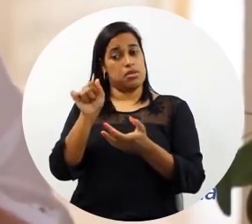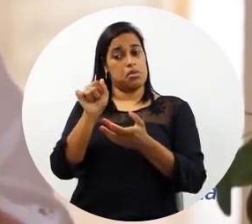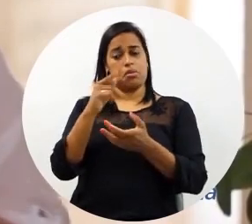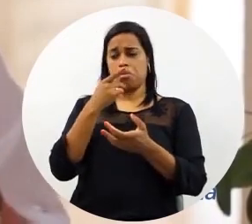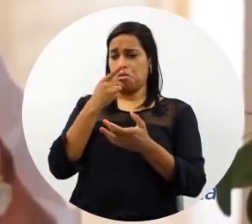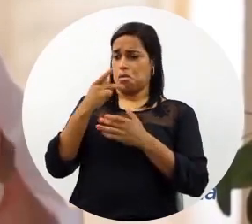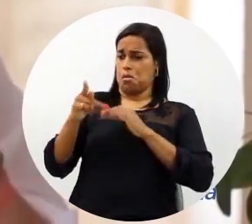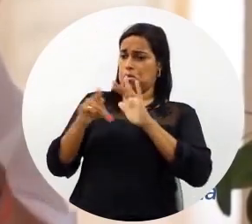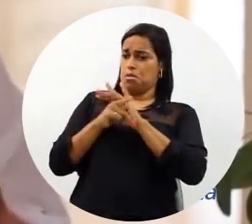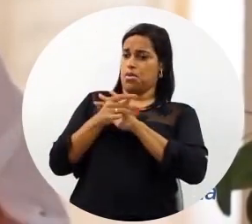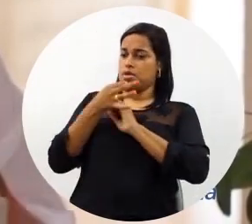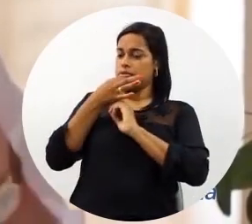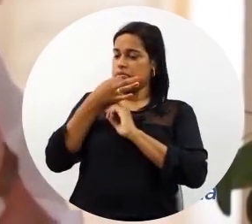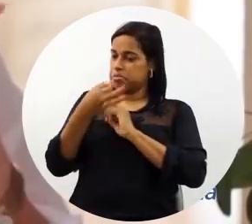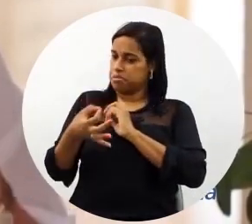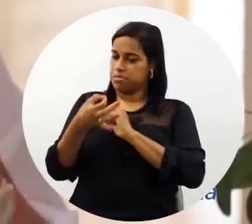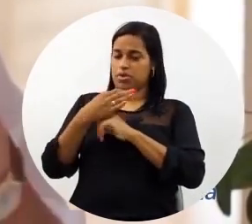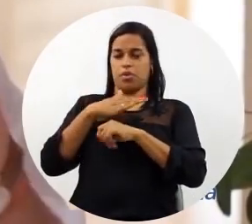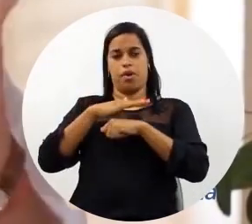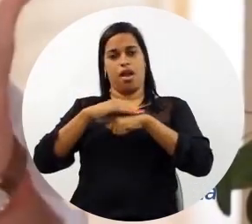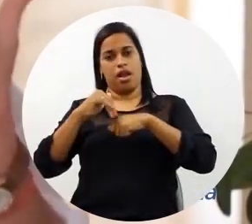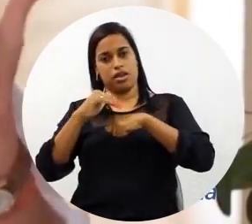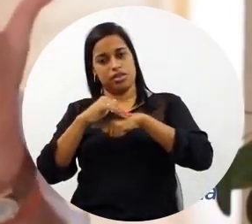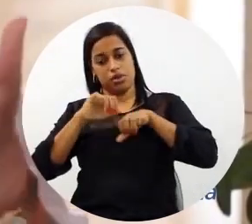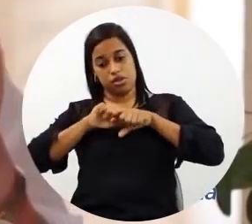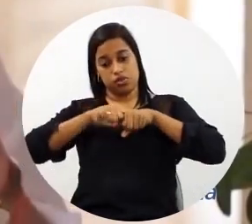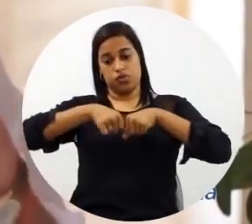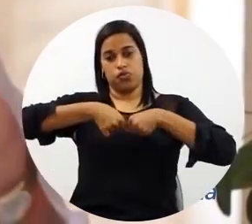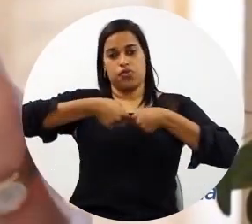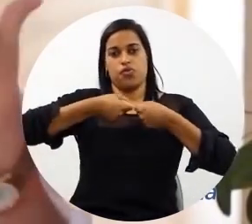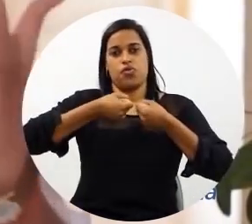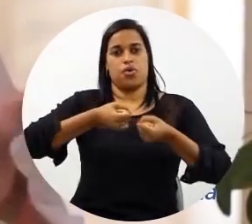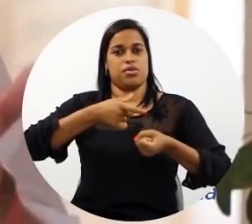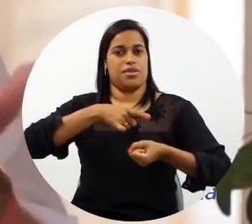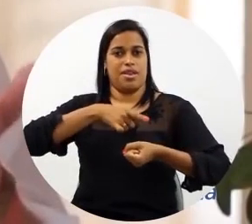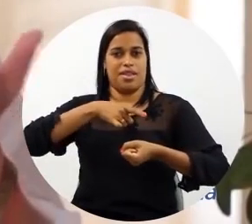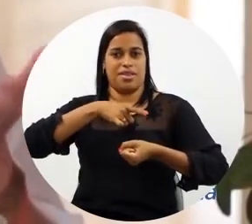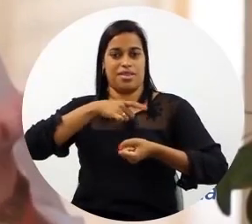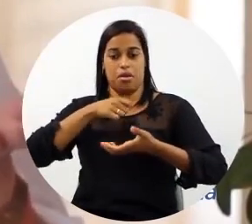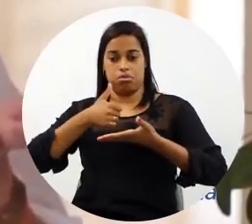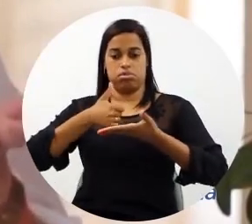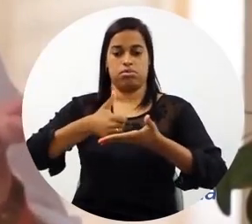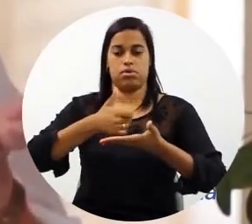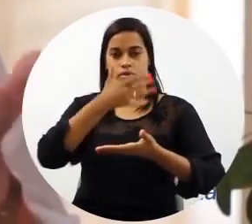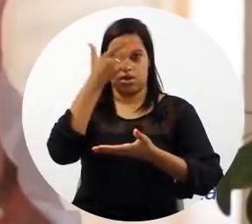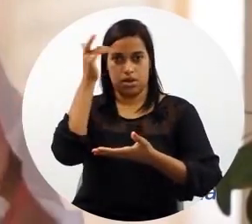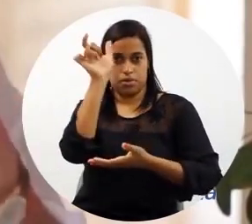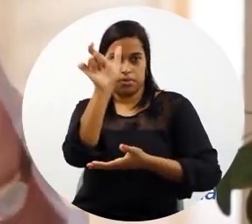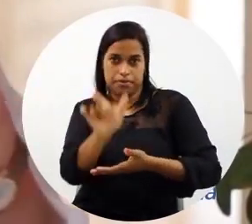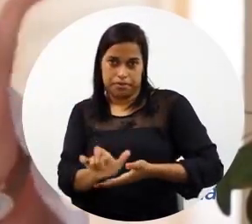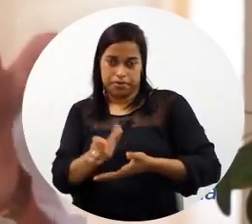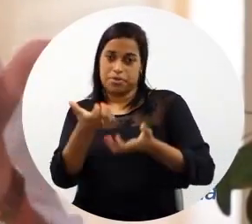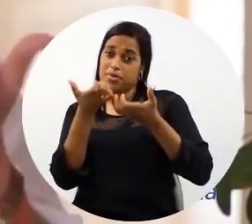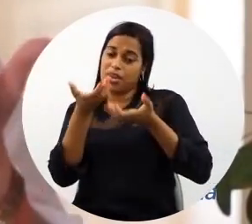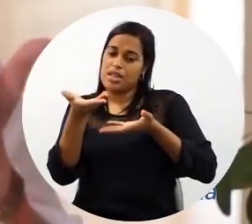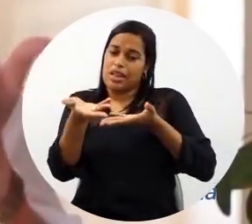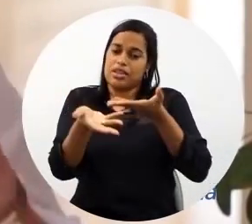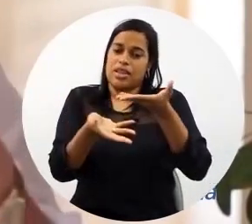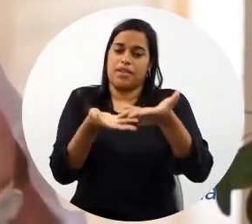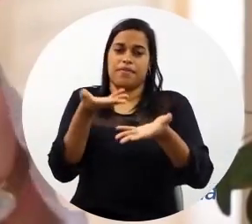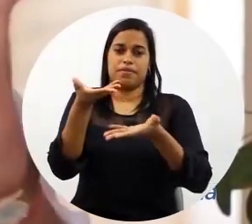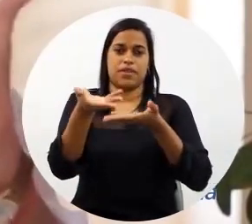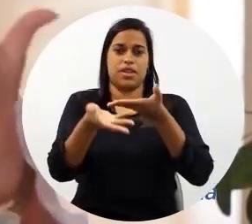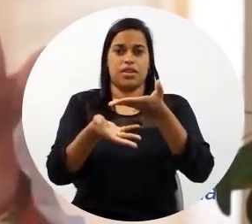palavras, era o carinho, o empenho, a dedicação que ela tinha pelo outro. Ela queria servir,